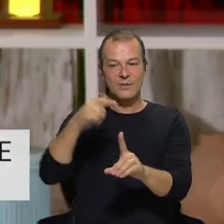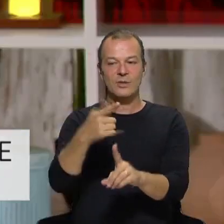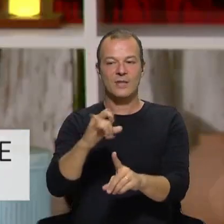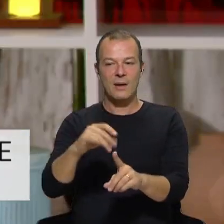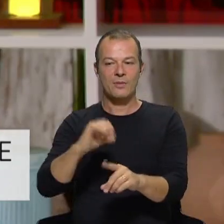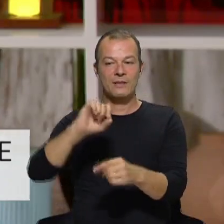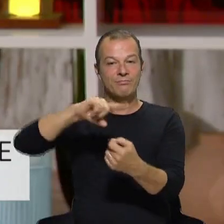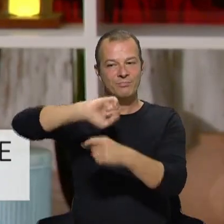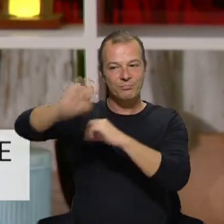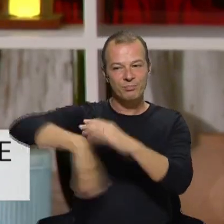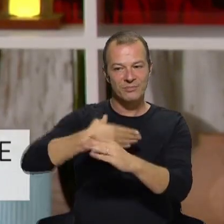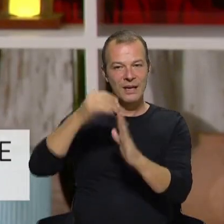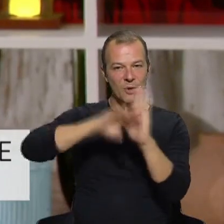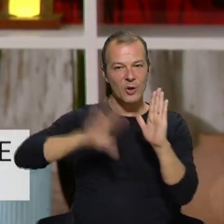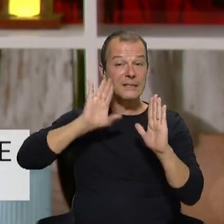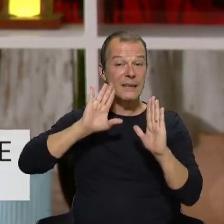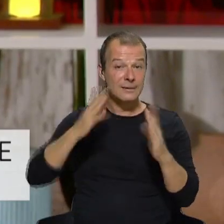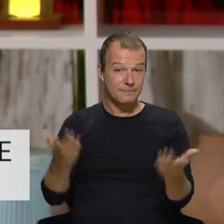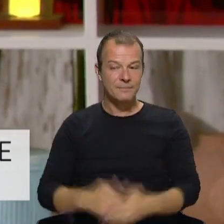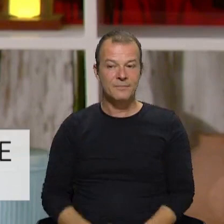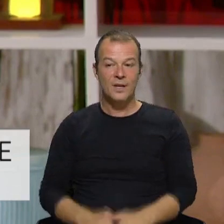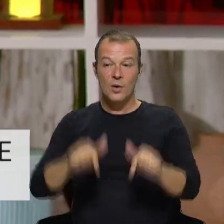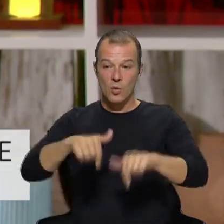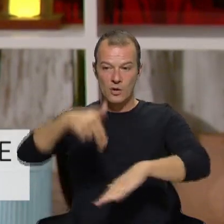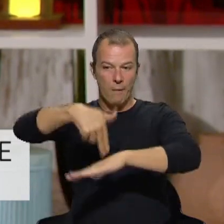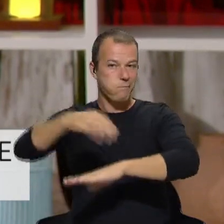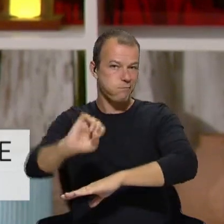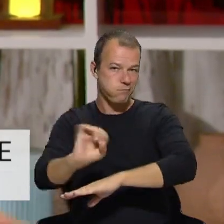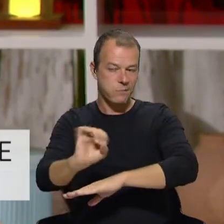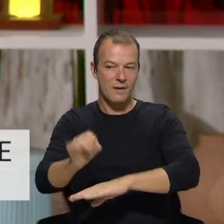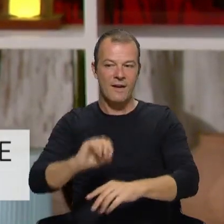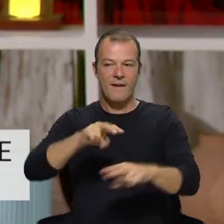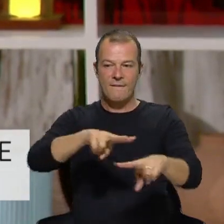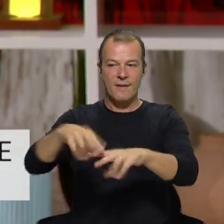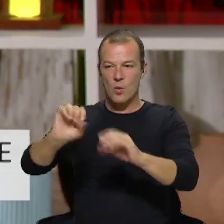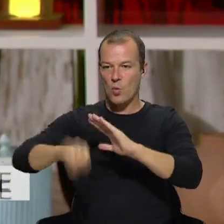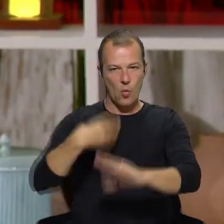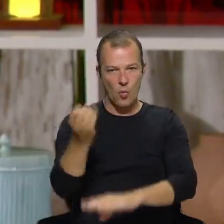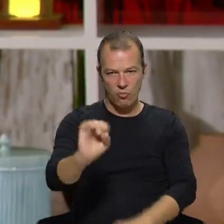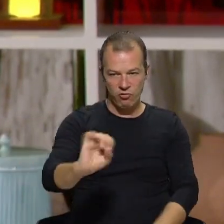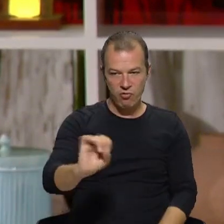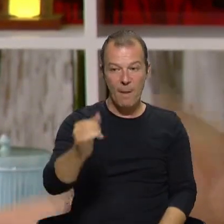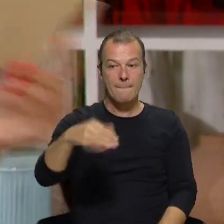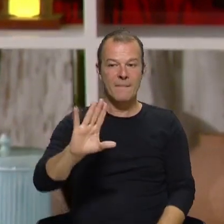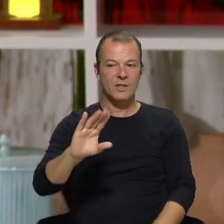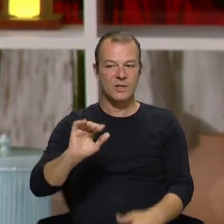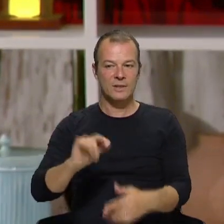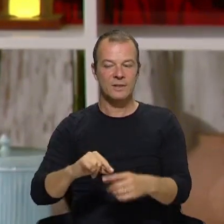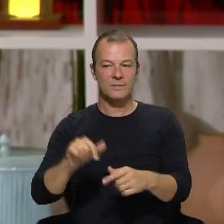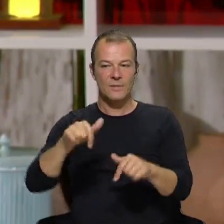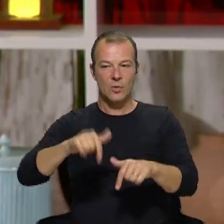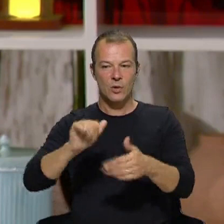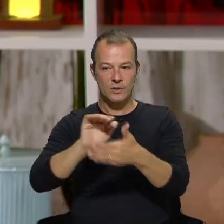ele quem escreveu para a nossa tarde. E ele hoje não está aqui, não mandou nenhum vídeo, mas mandou entregar na